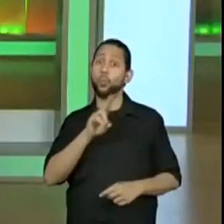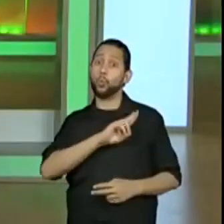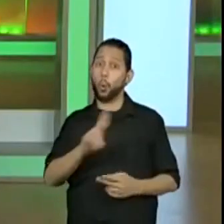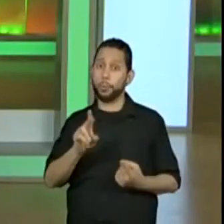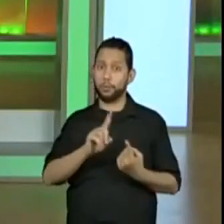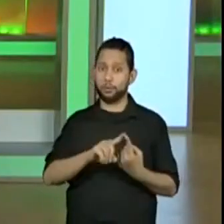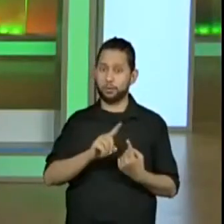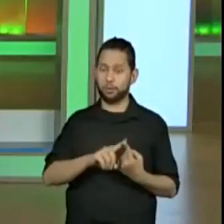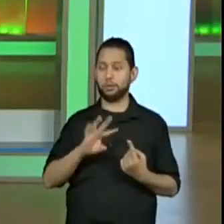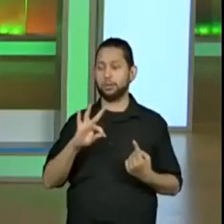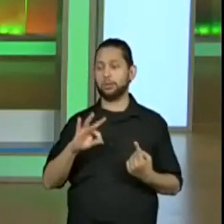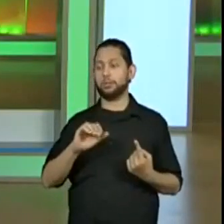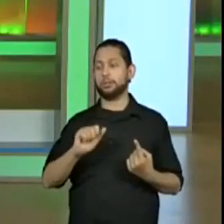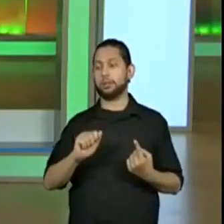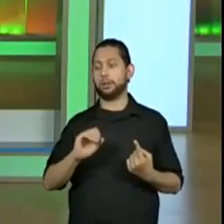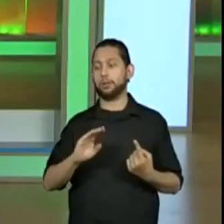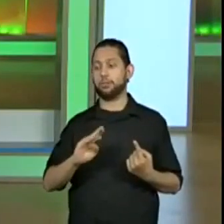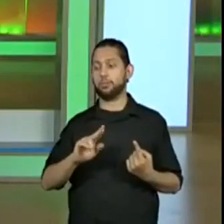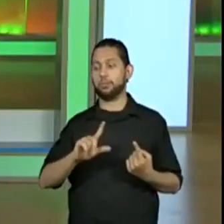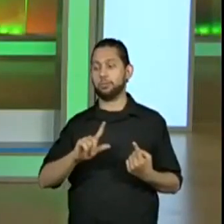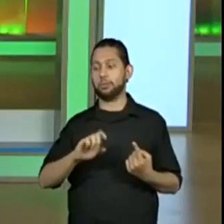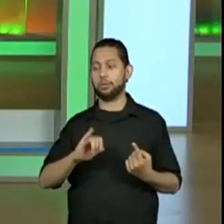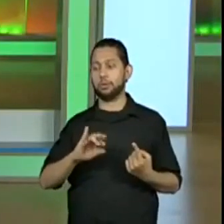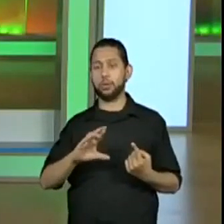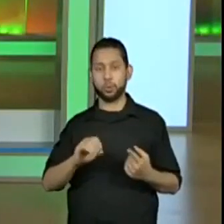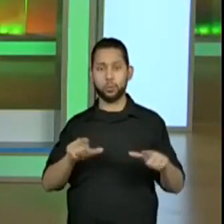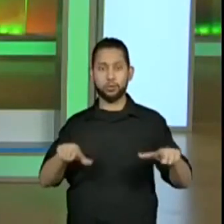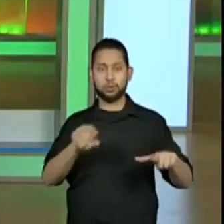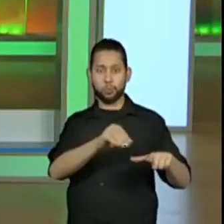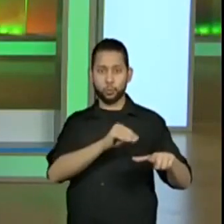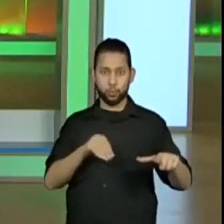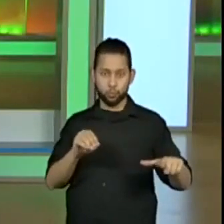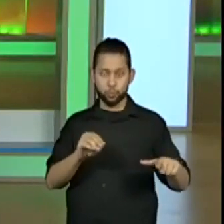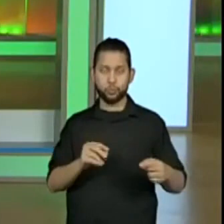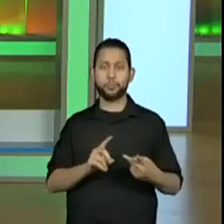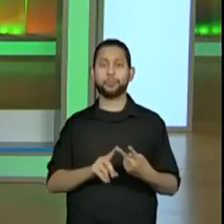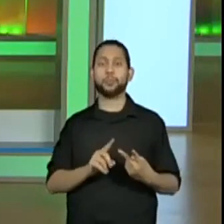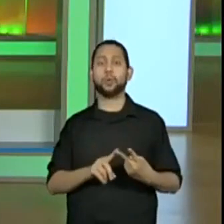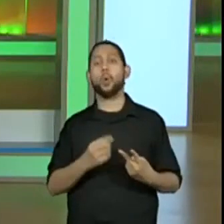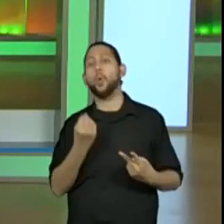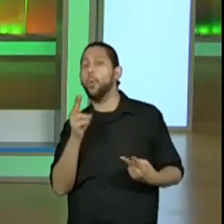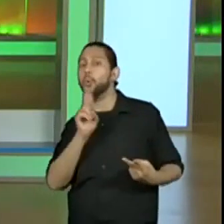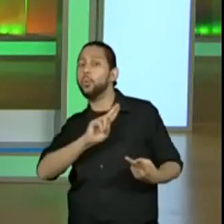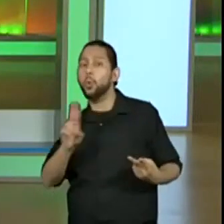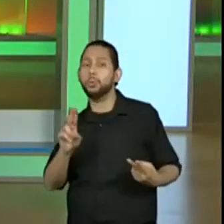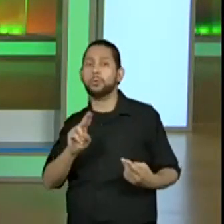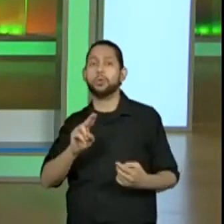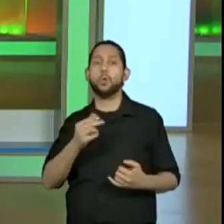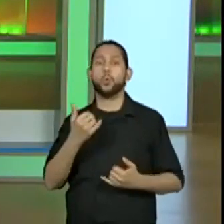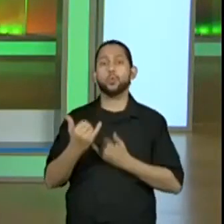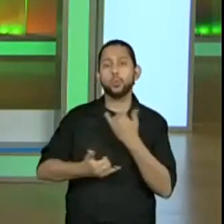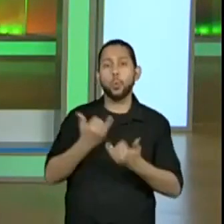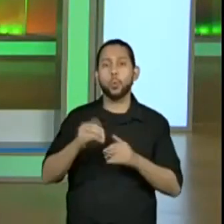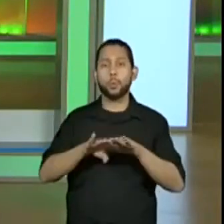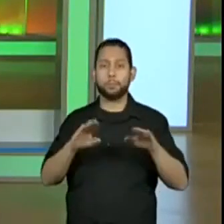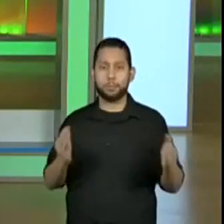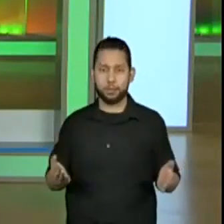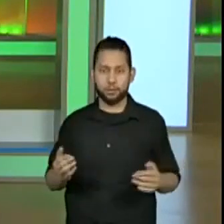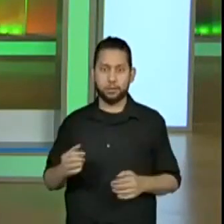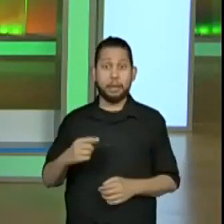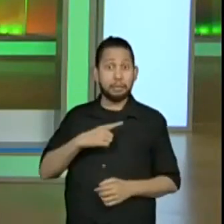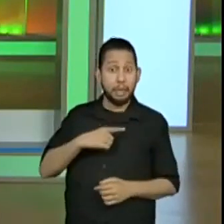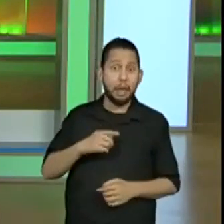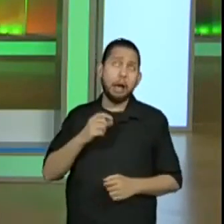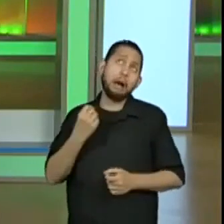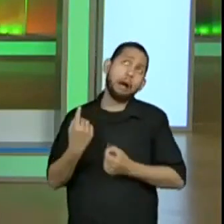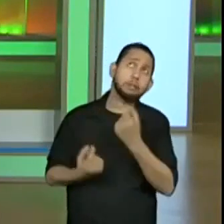também. Então, nós temos lá um tabuleiro, né? Temos aí, podemos ter alguns complementos como dados, alguns têm cartas. Depende